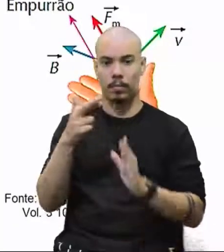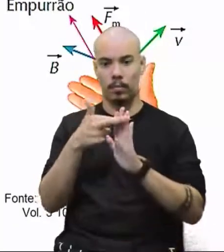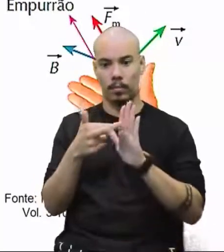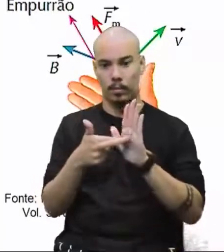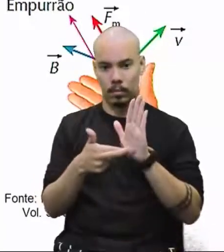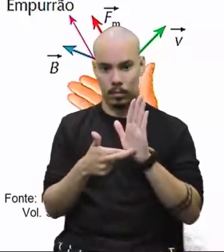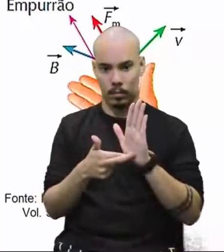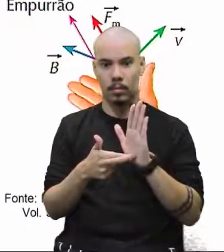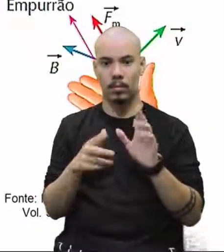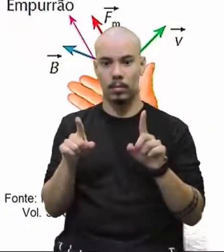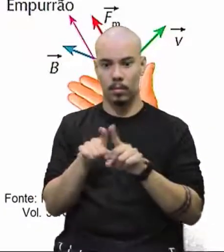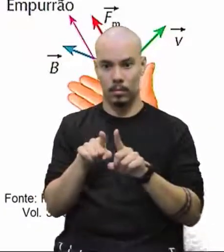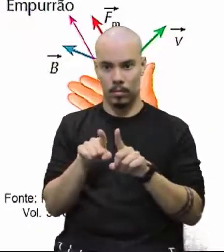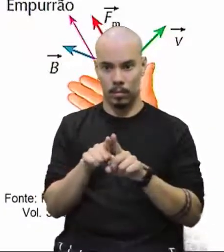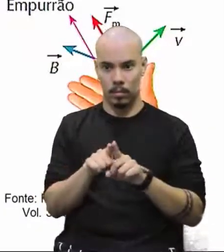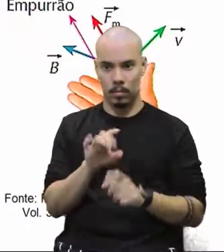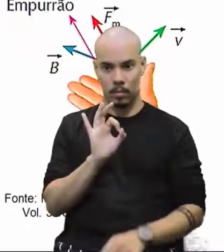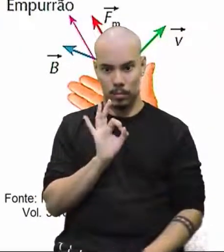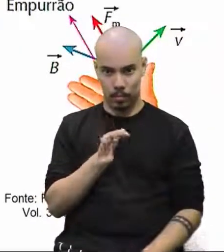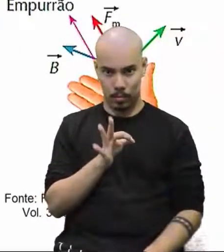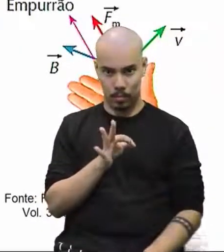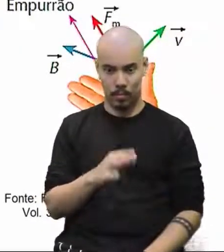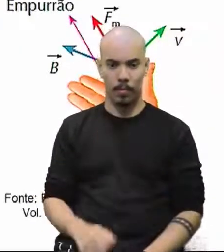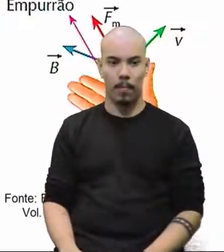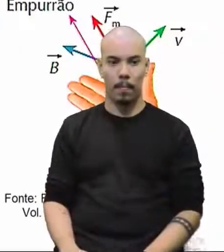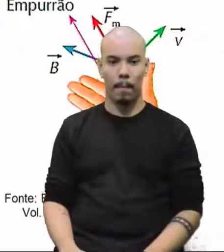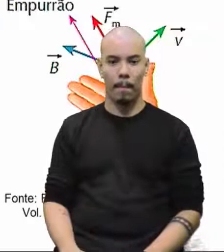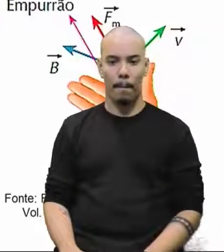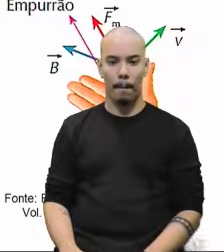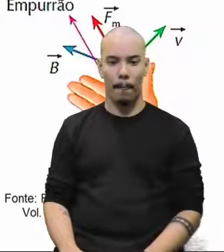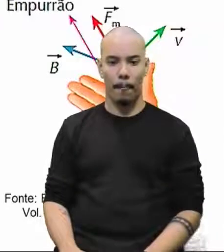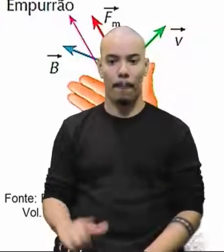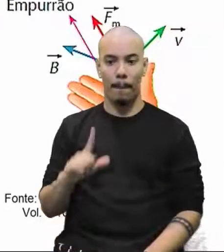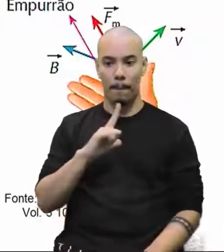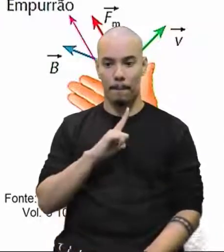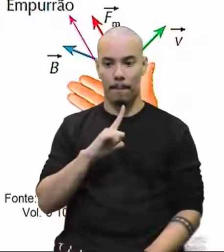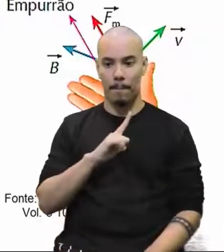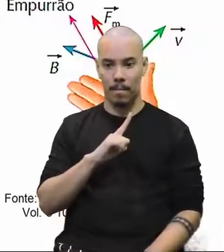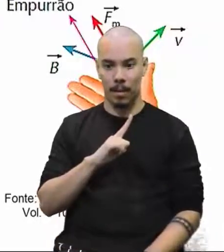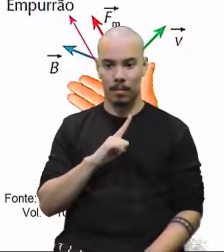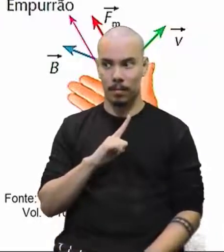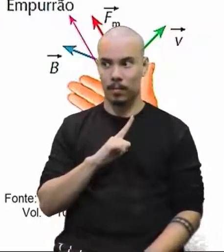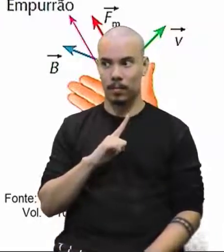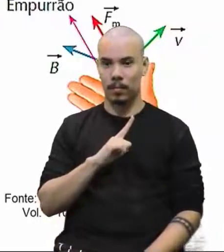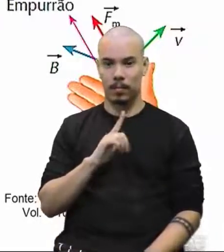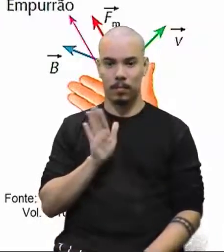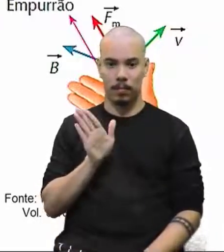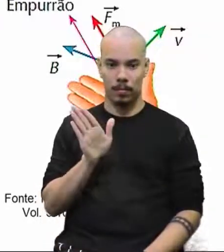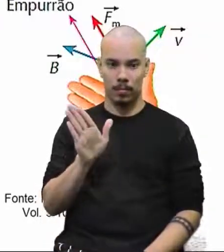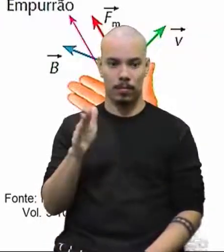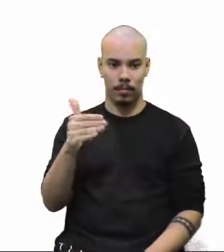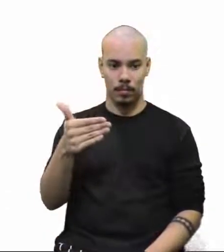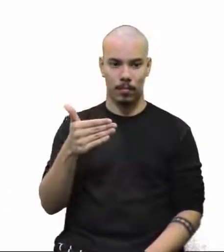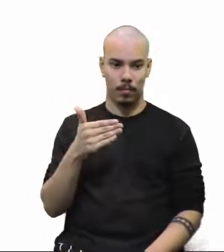empurrão, certo? Então, um empurrão aí, muito bonito.